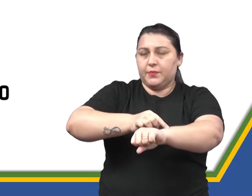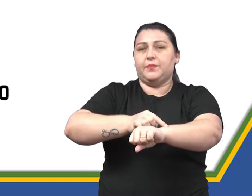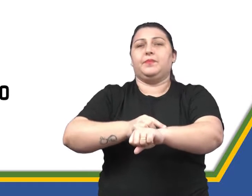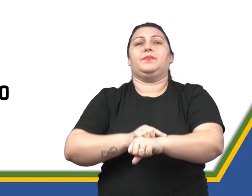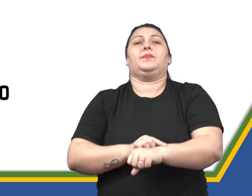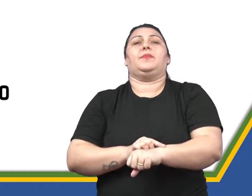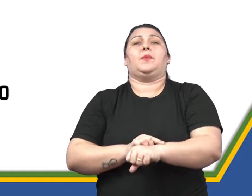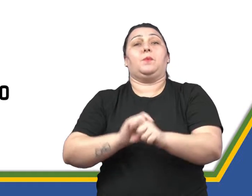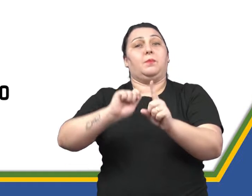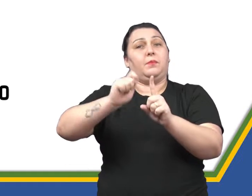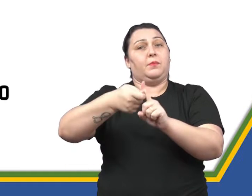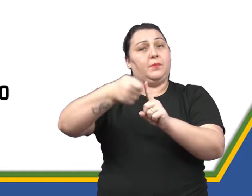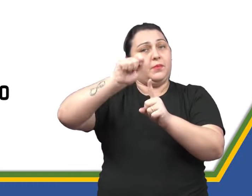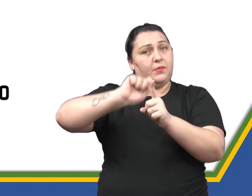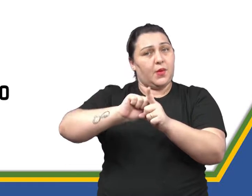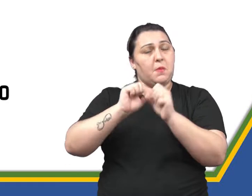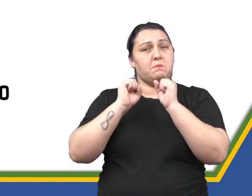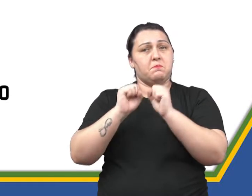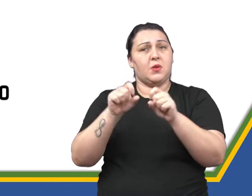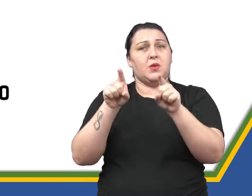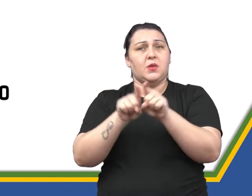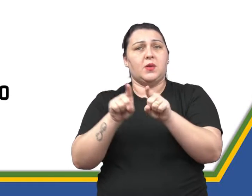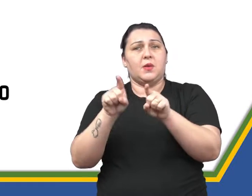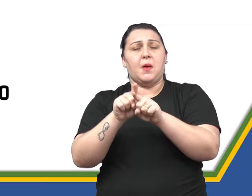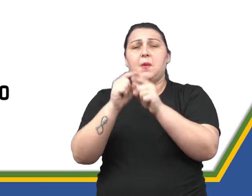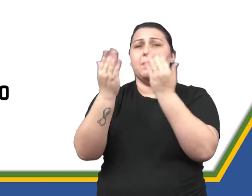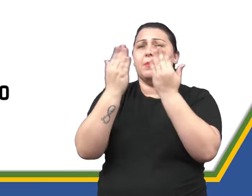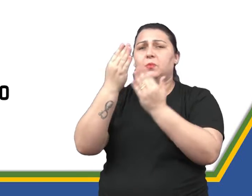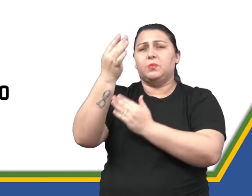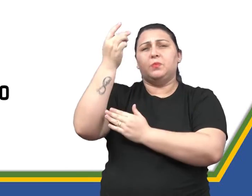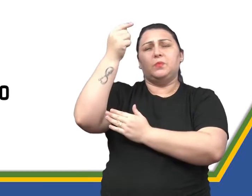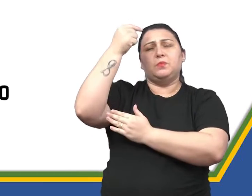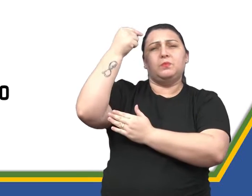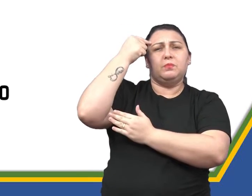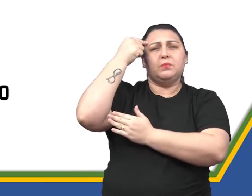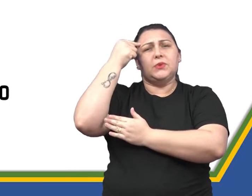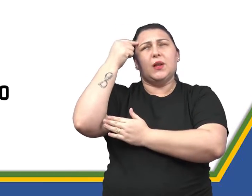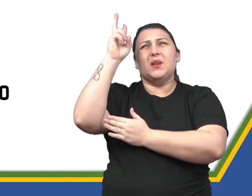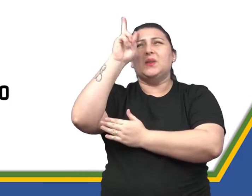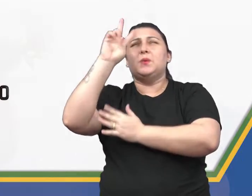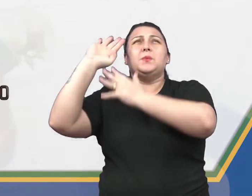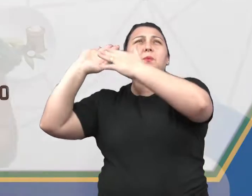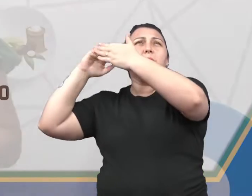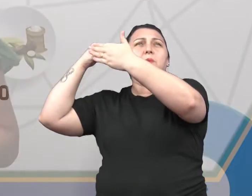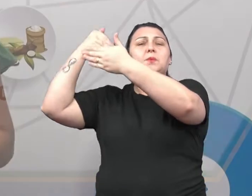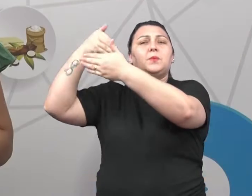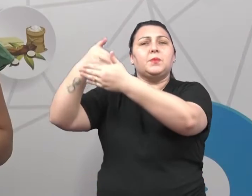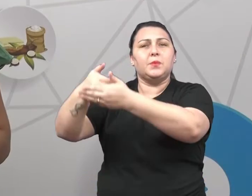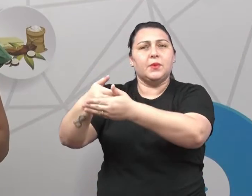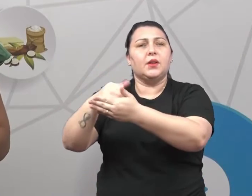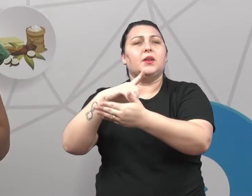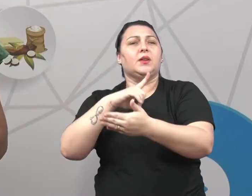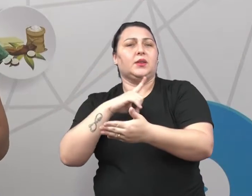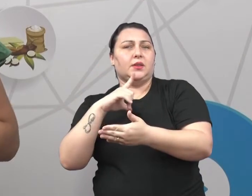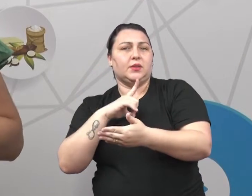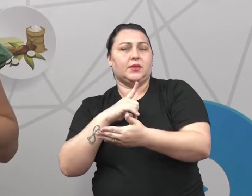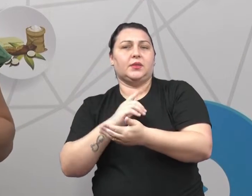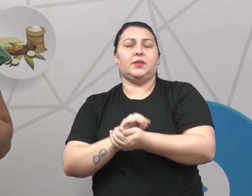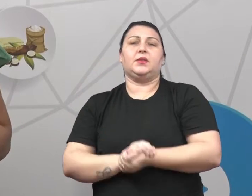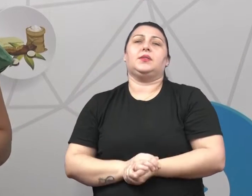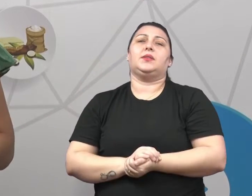pelo calendário, ou pode ser um tempo psicológico, que tem a ver com as lembranças, que tem a ver com